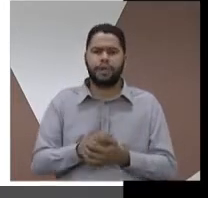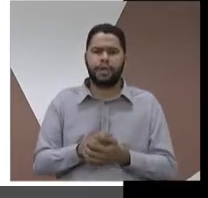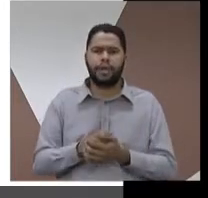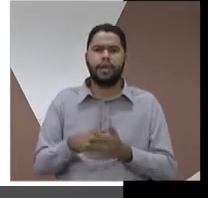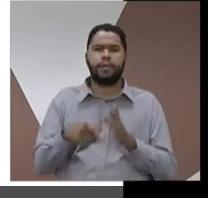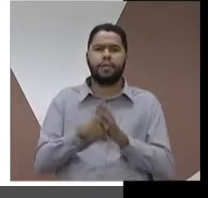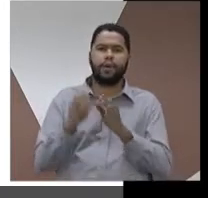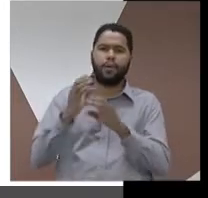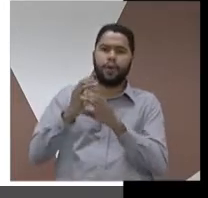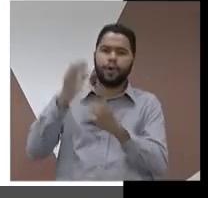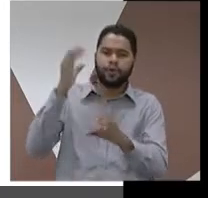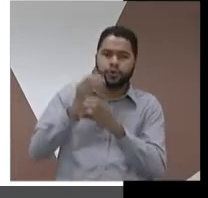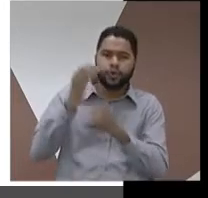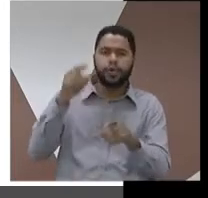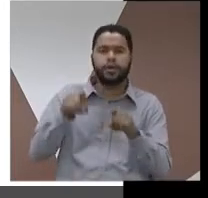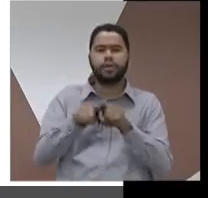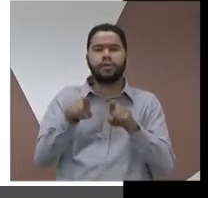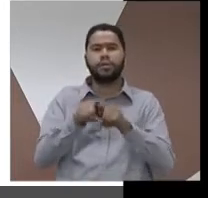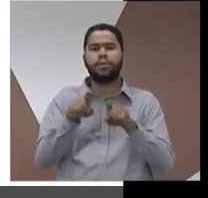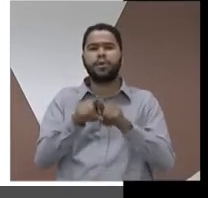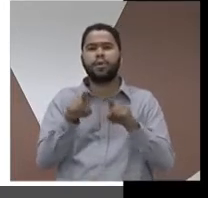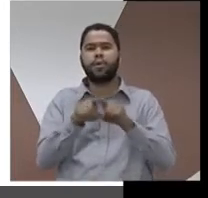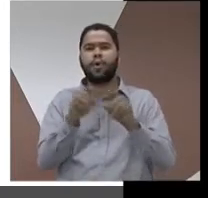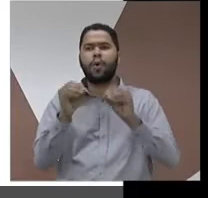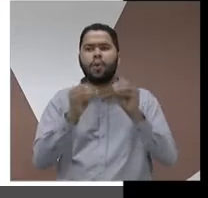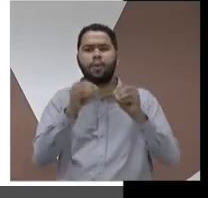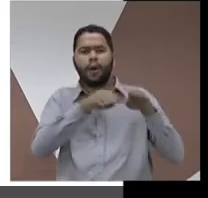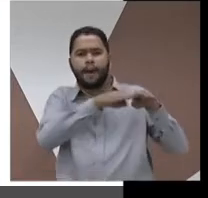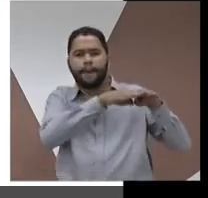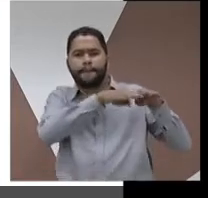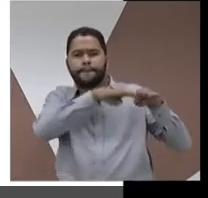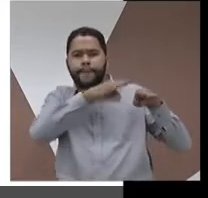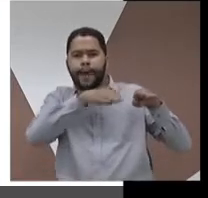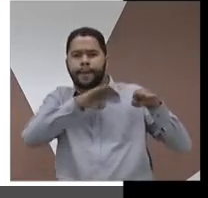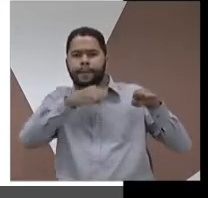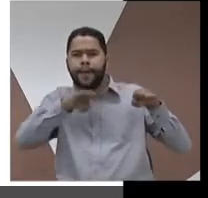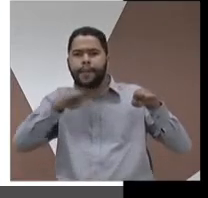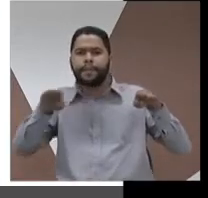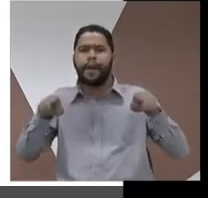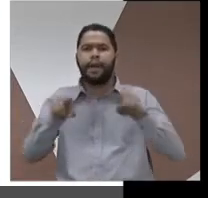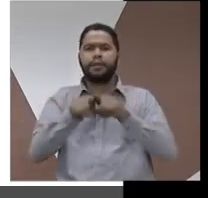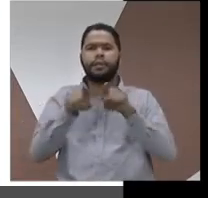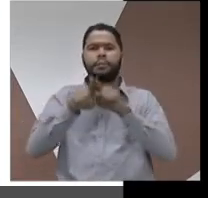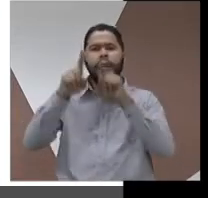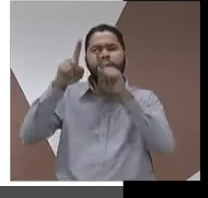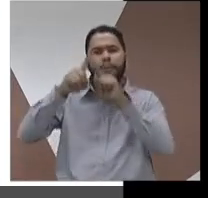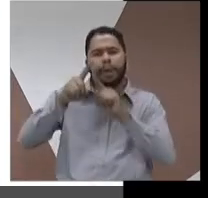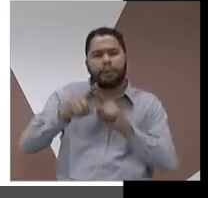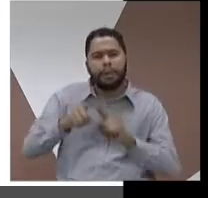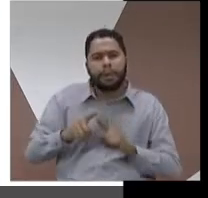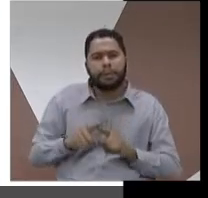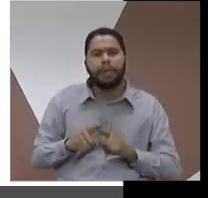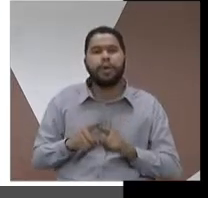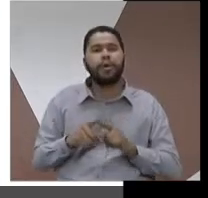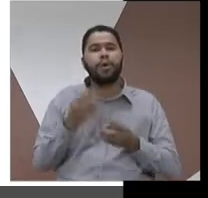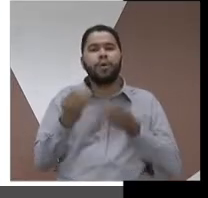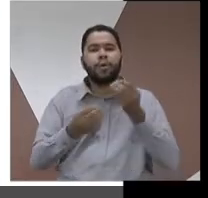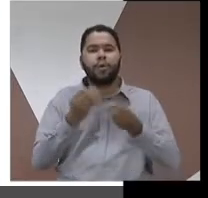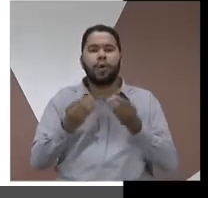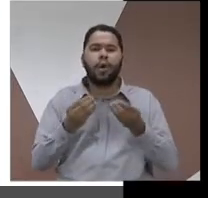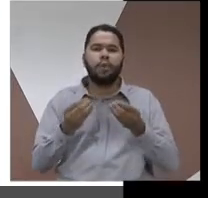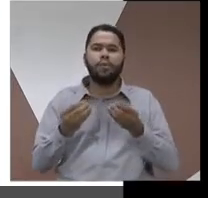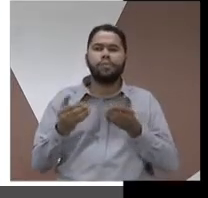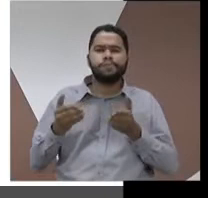engenharia, levantamentos topográficos, todos os levantamentos técnicos, definição de